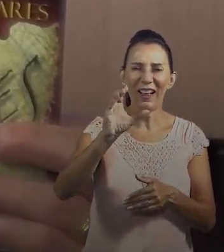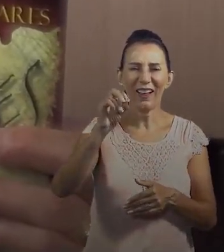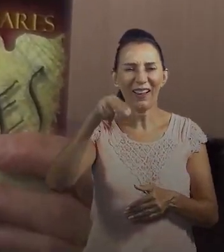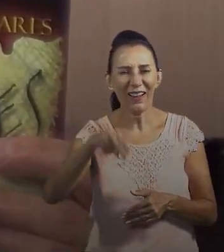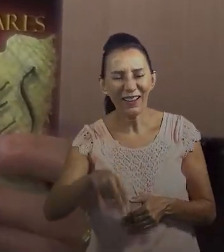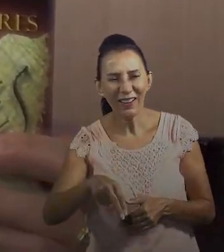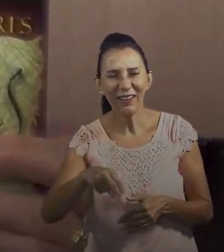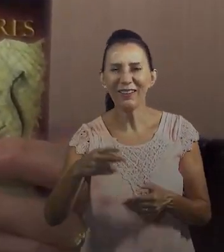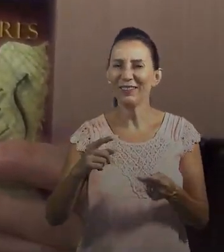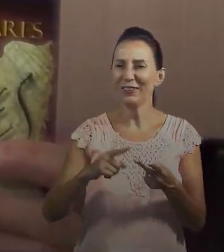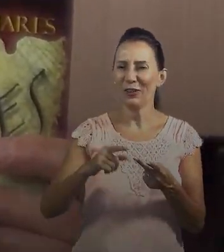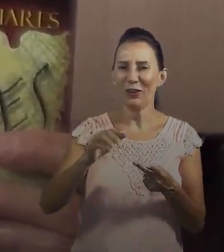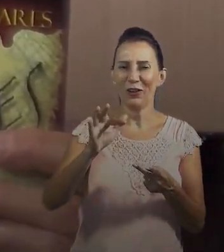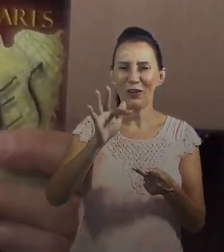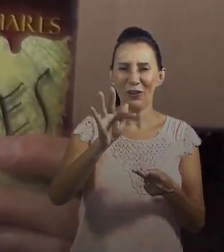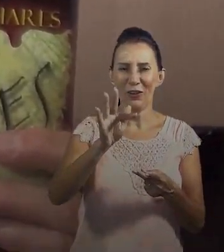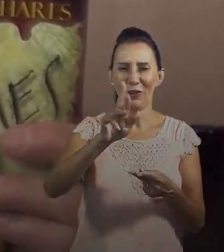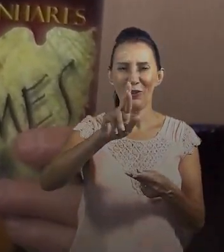de Freud,